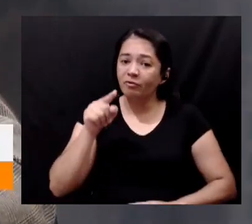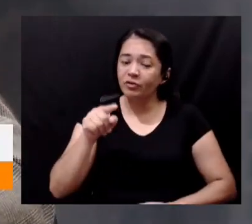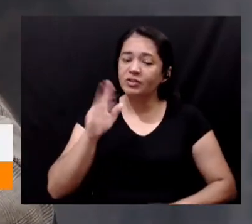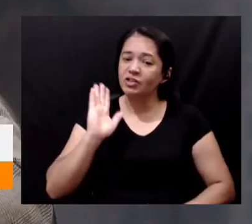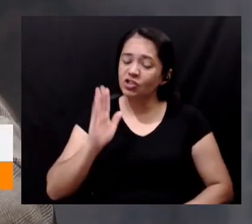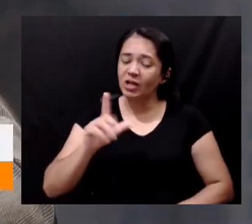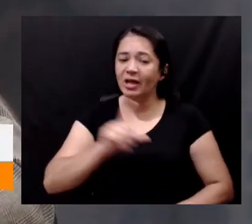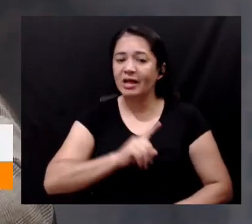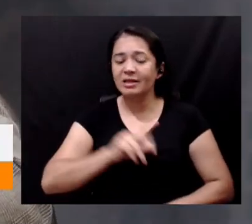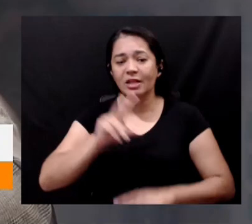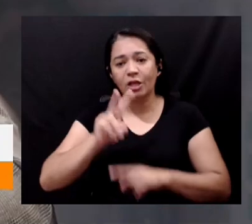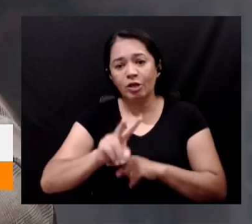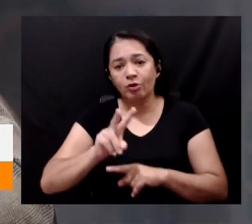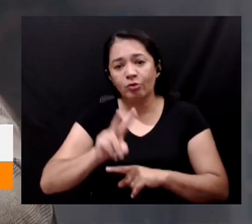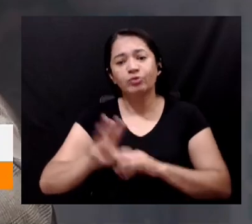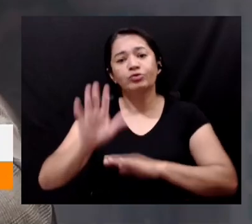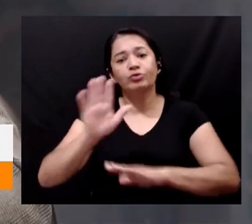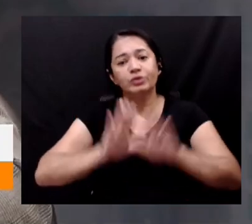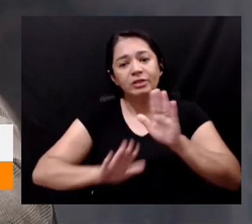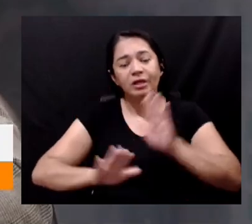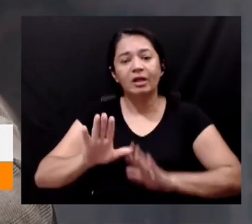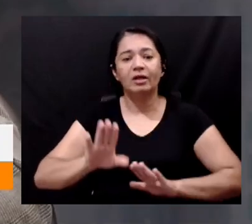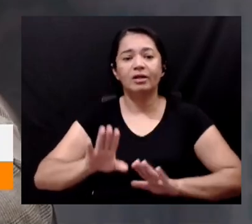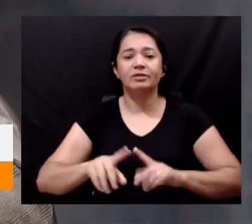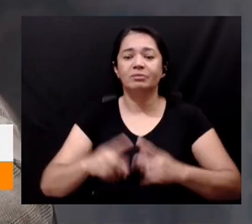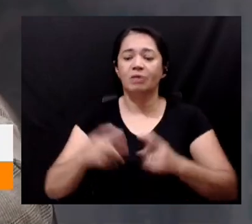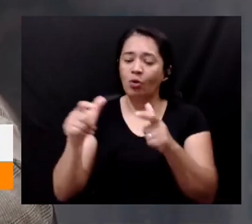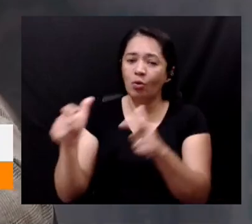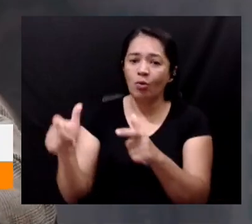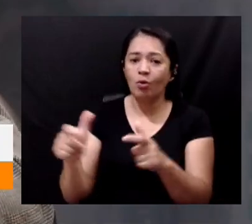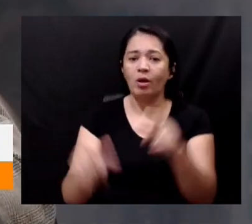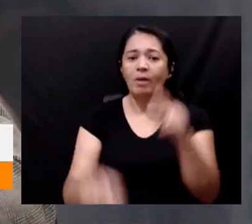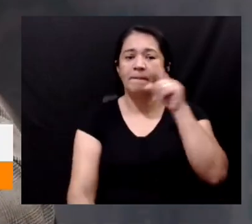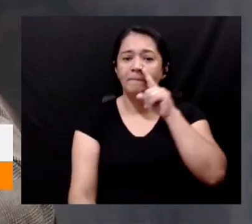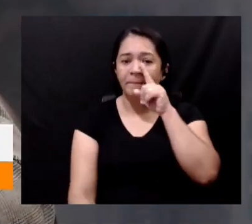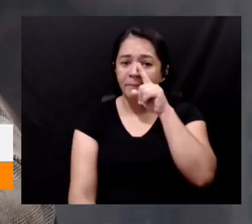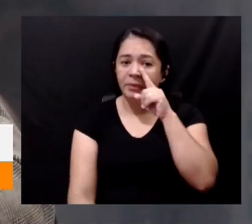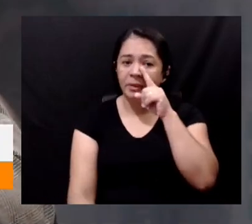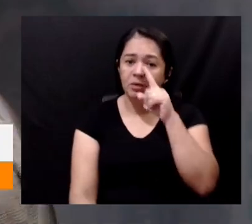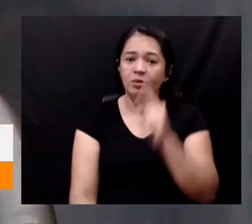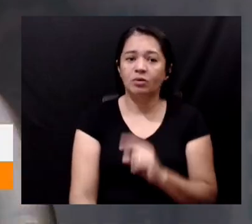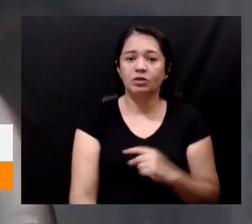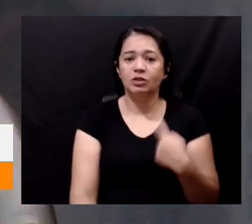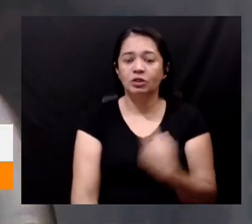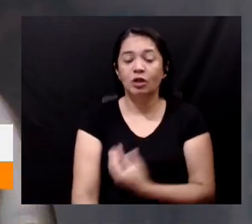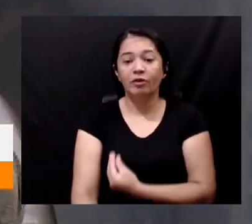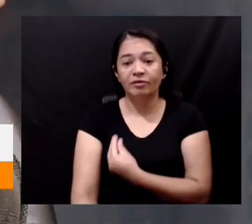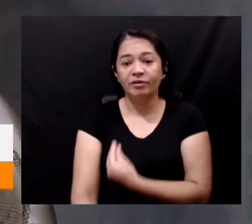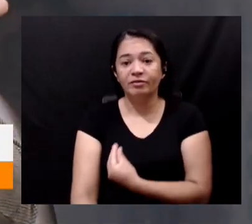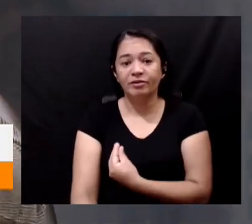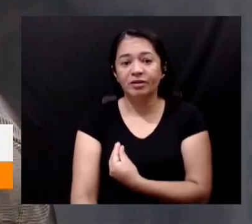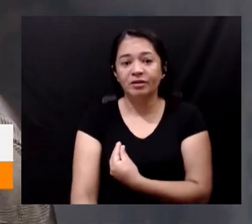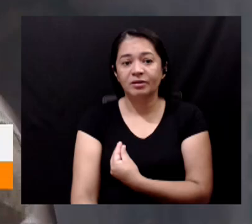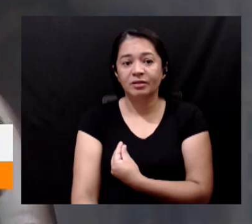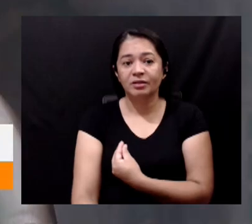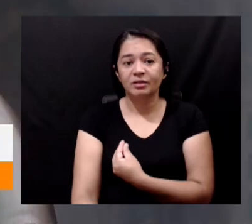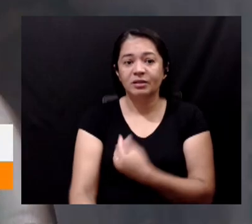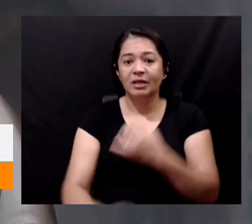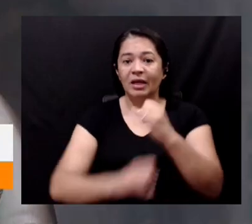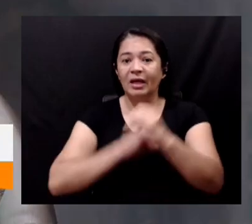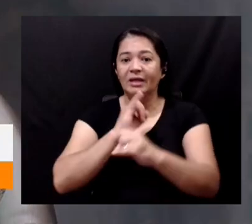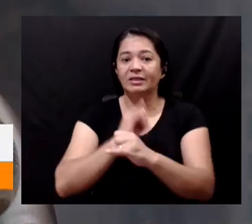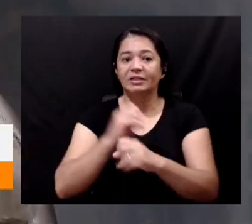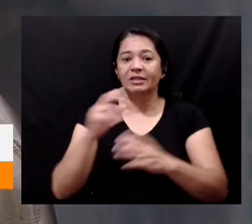tem é um ambiente muito perigoso, que nós vivemos, né, a internet é uma janela aberta para